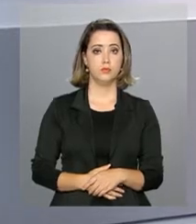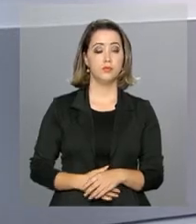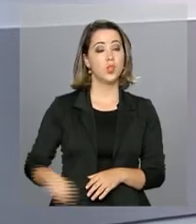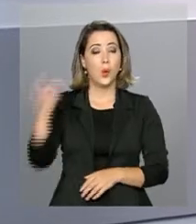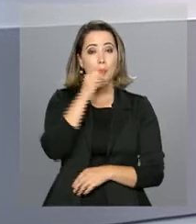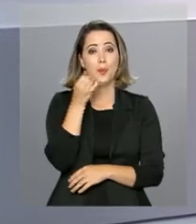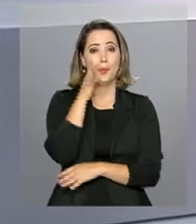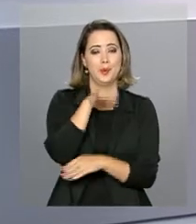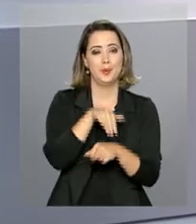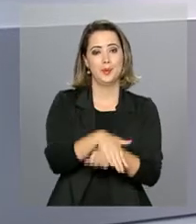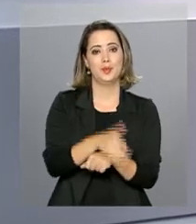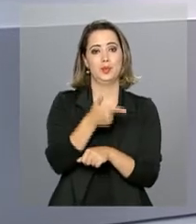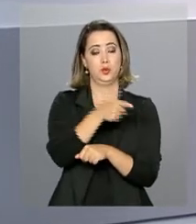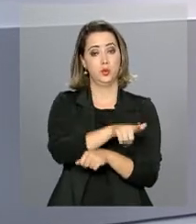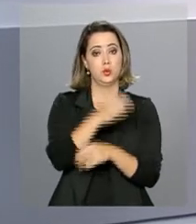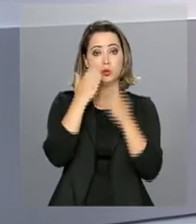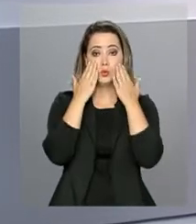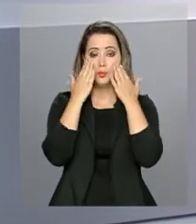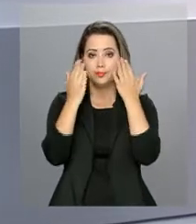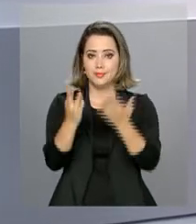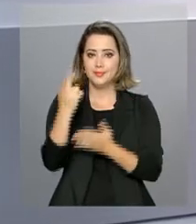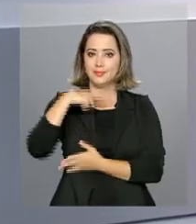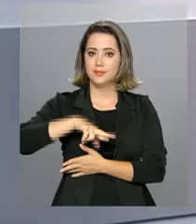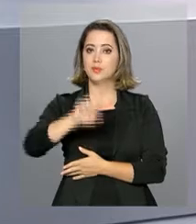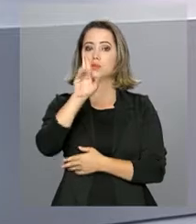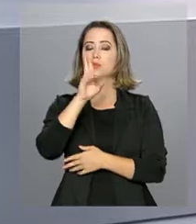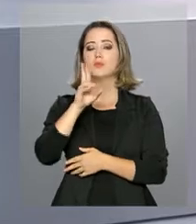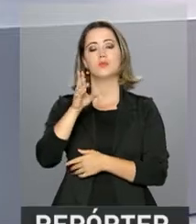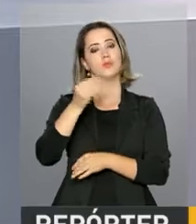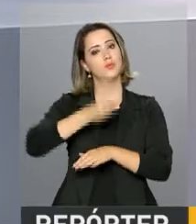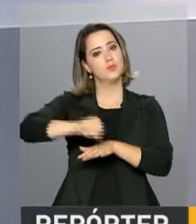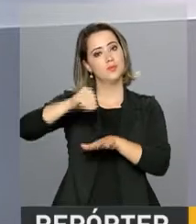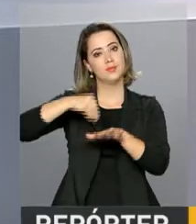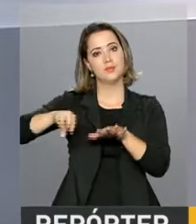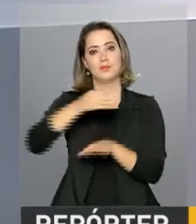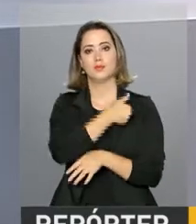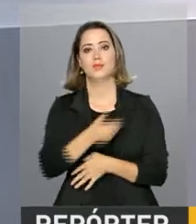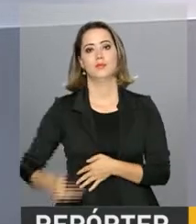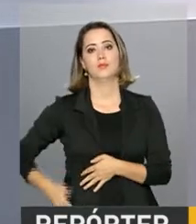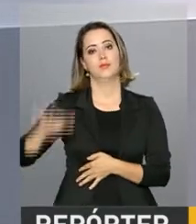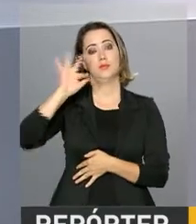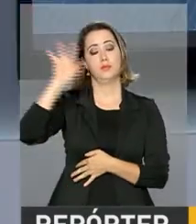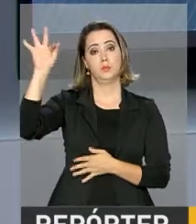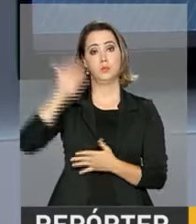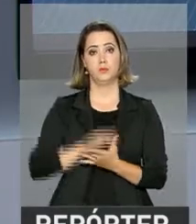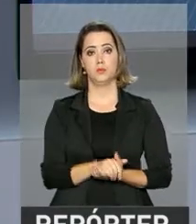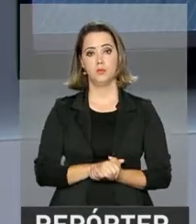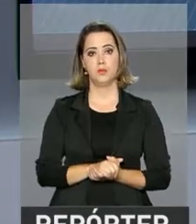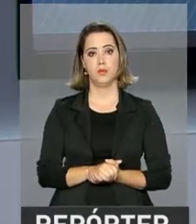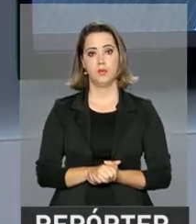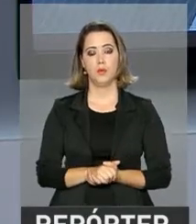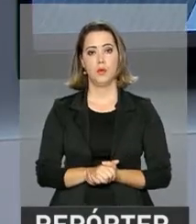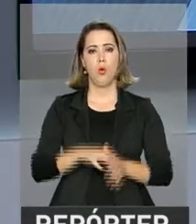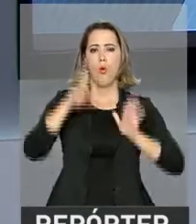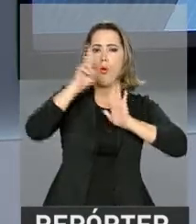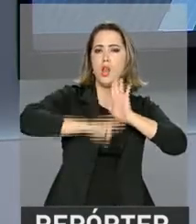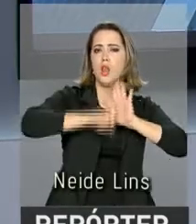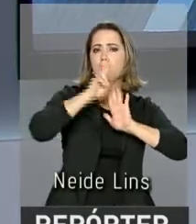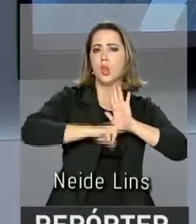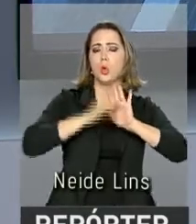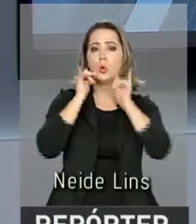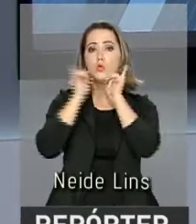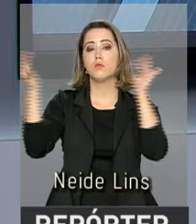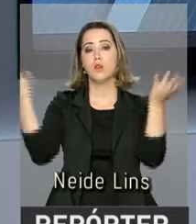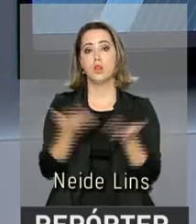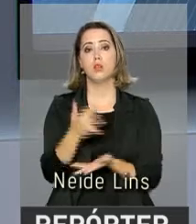Olá, boa noite. Começa agora mais uma edição do Repórter NBR com as notícias do governo federal. Relatório divulgado